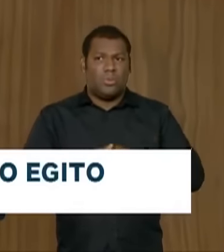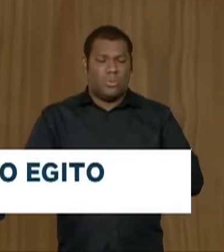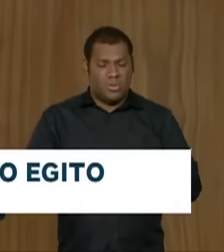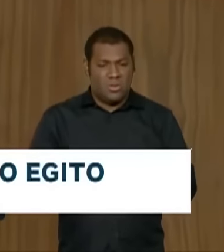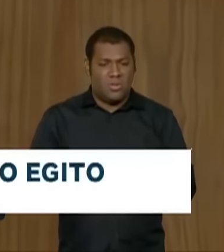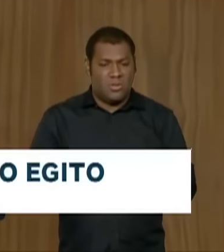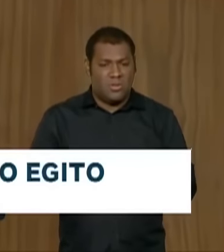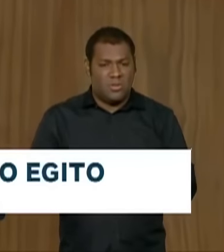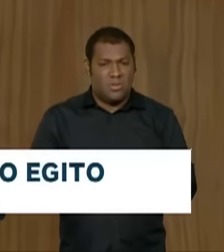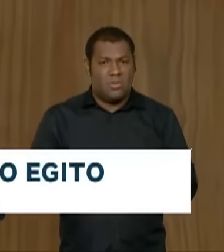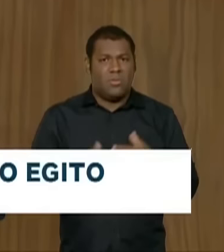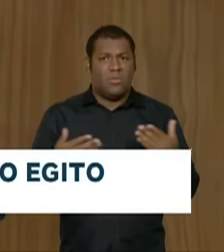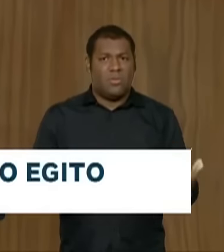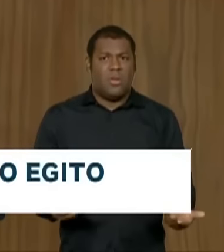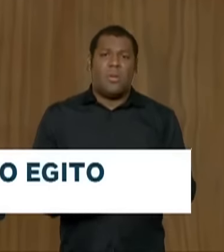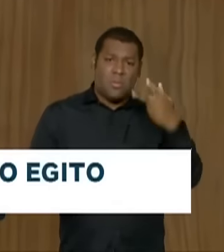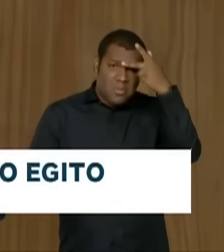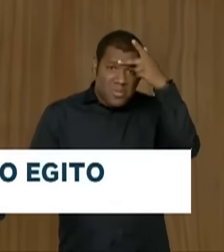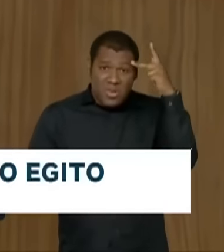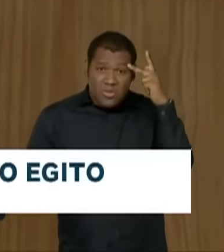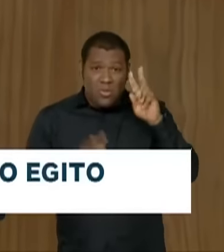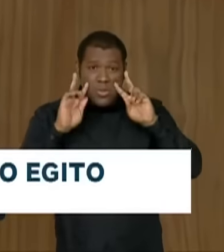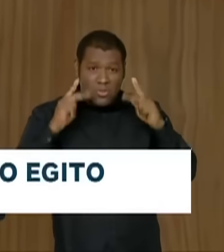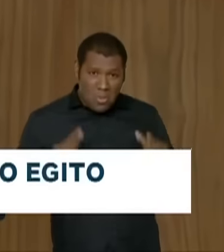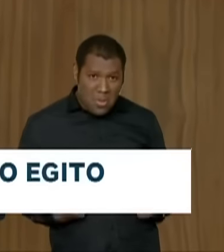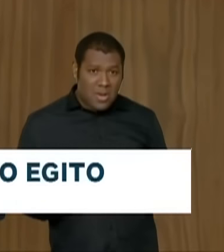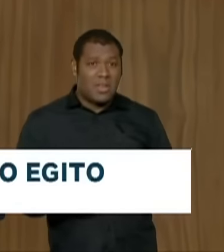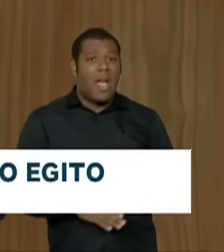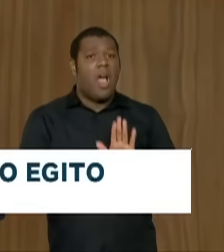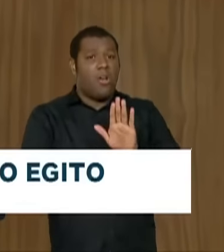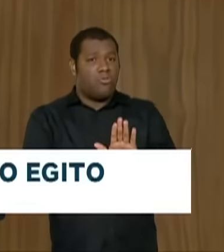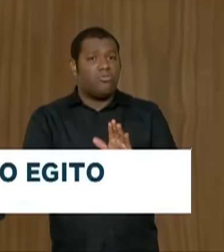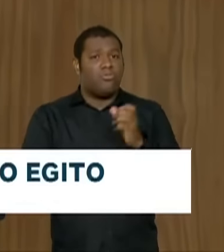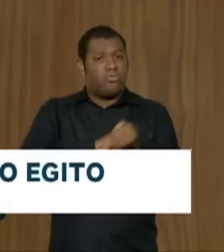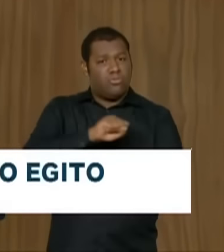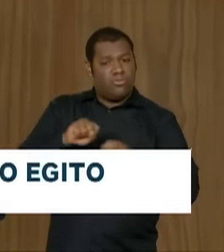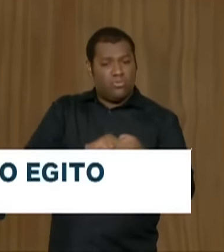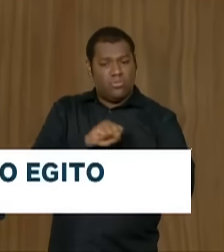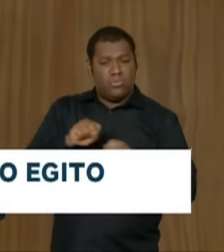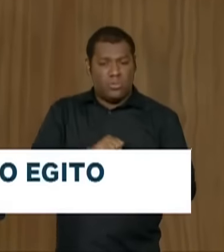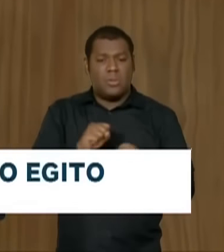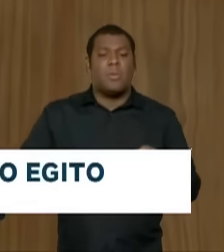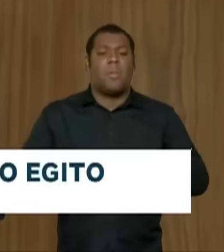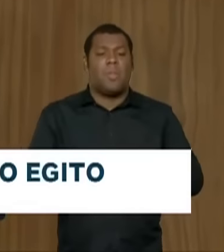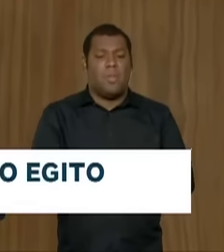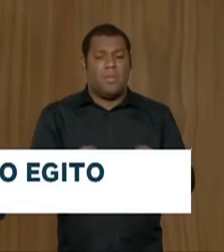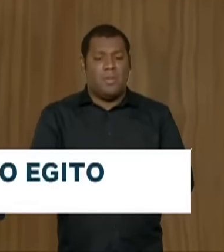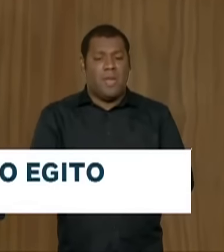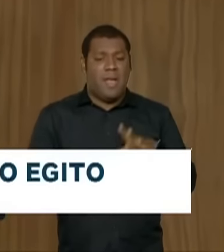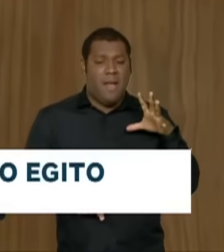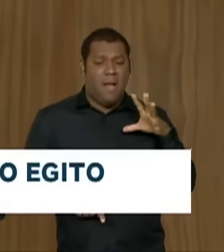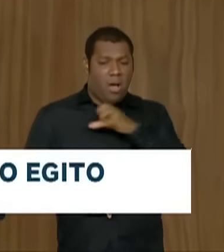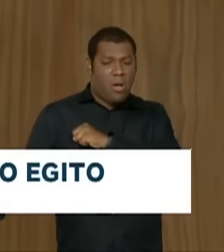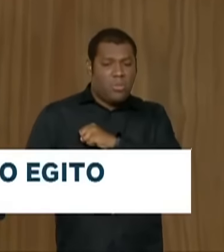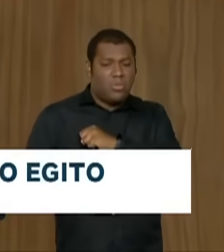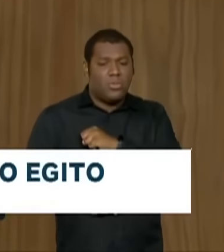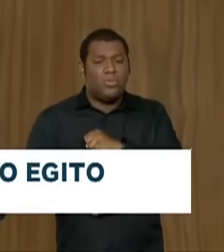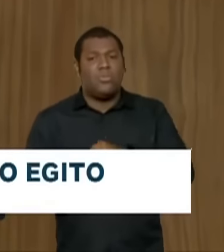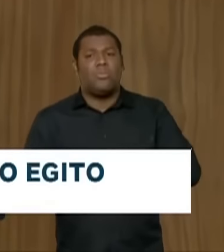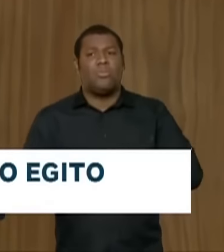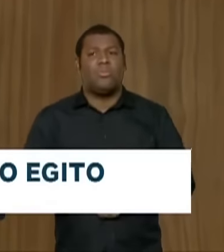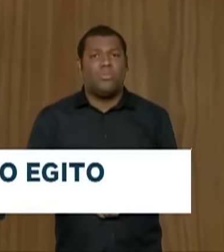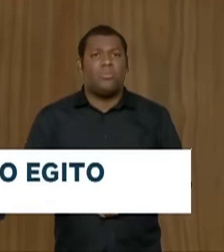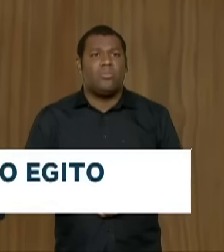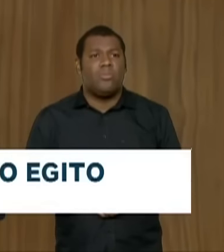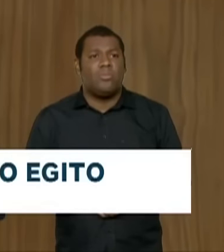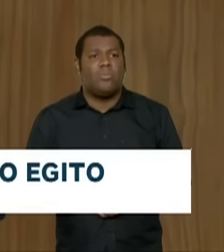que permita a prestação de ajuda humanitária sustentável, desimpedida e a imediata e